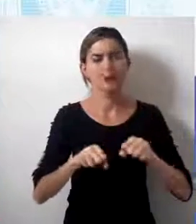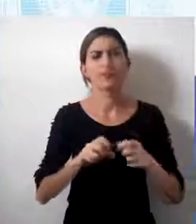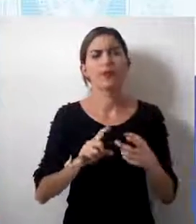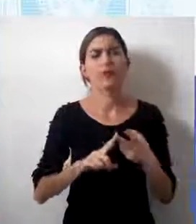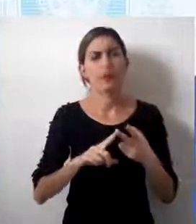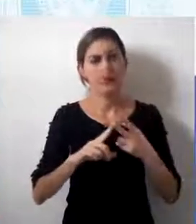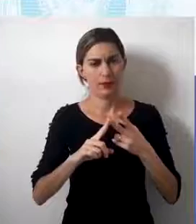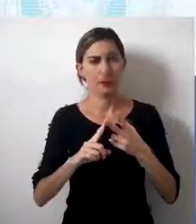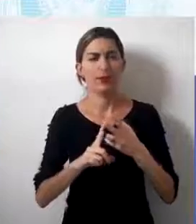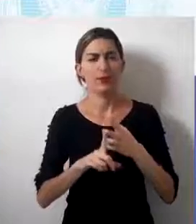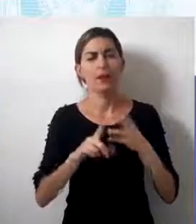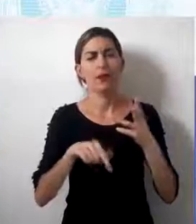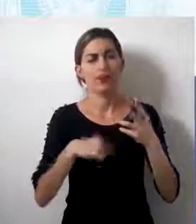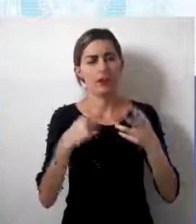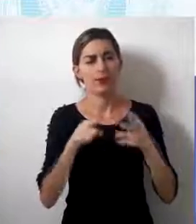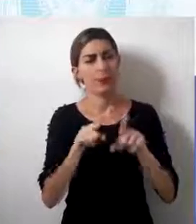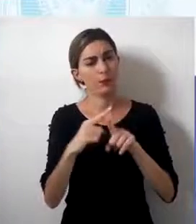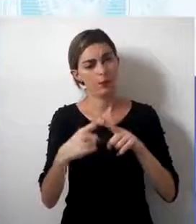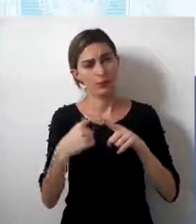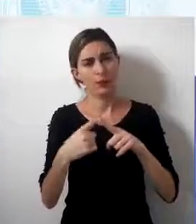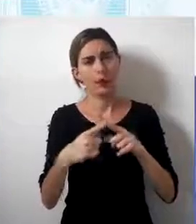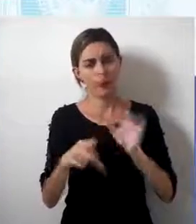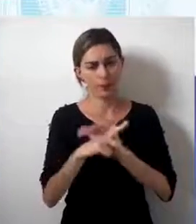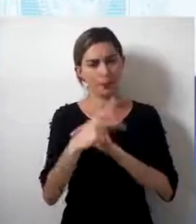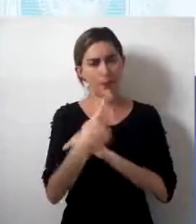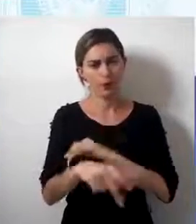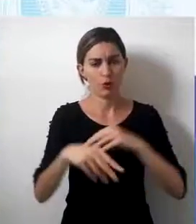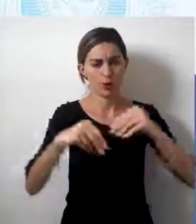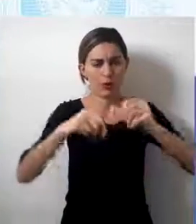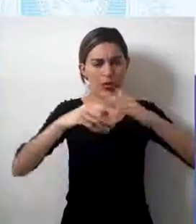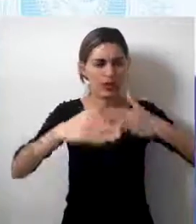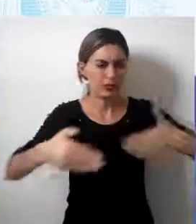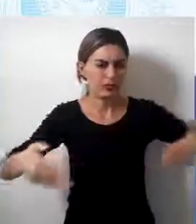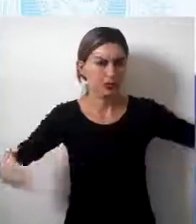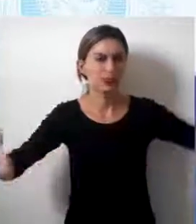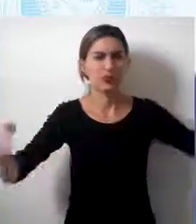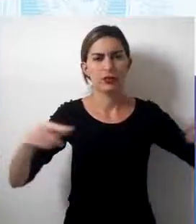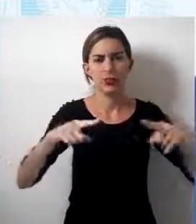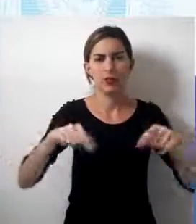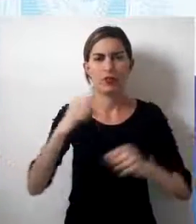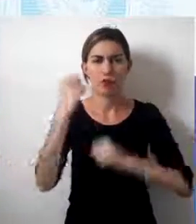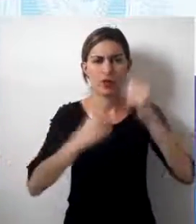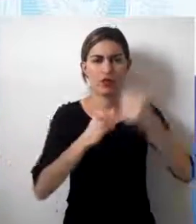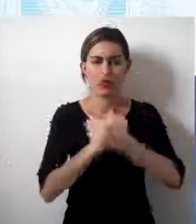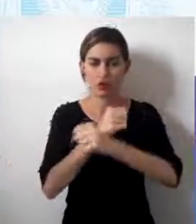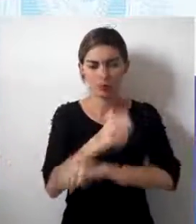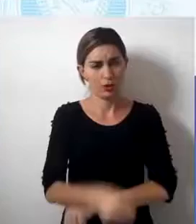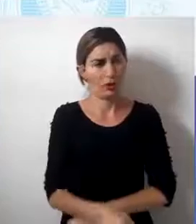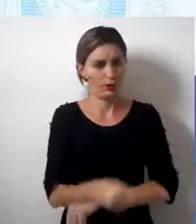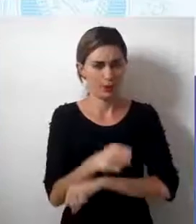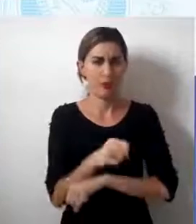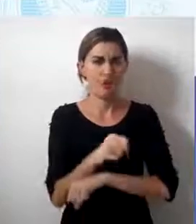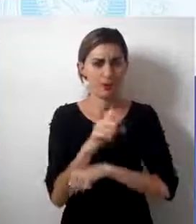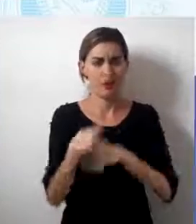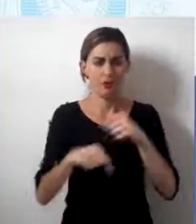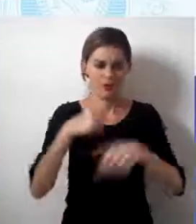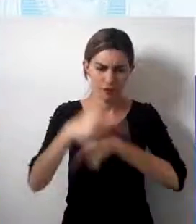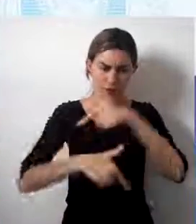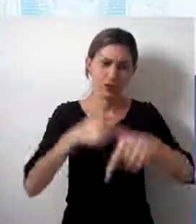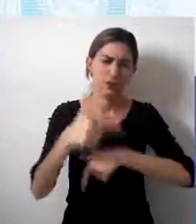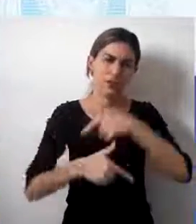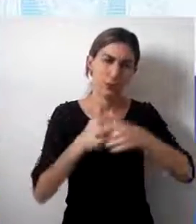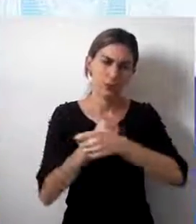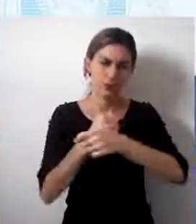ser considerada um grande latifúndio, porque era grande propriedade de terra, a produção escravagista, que era a